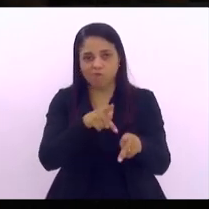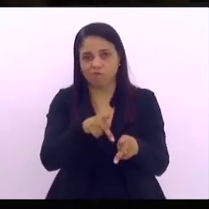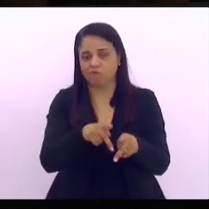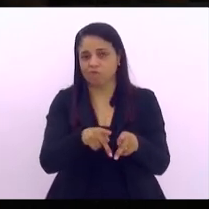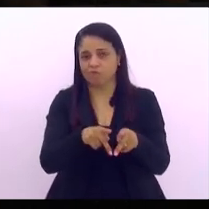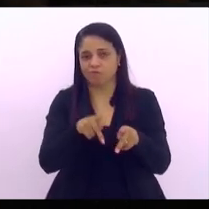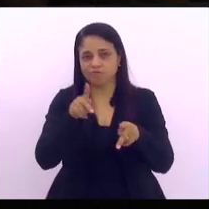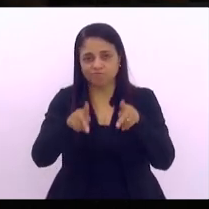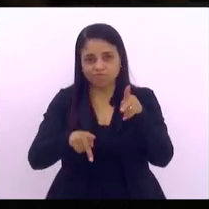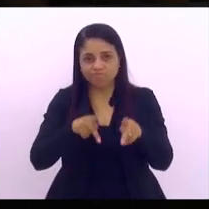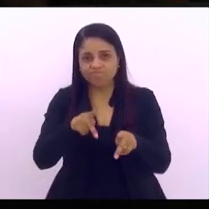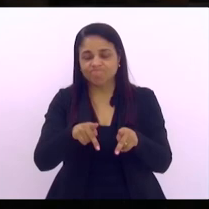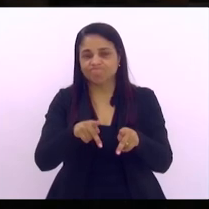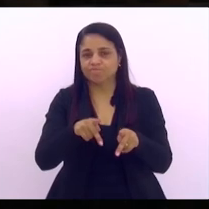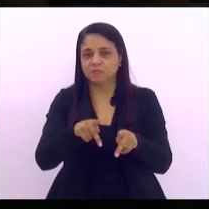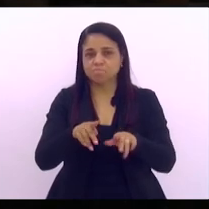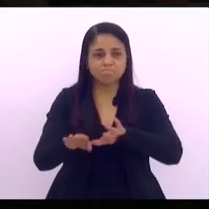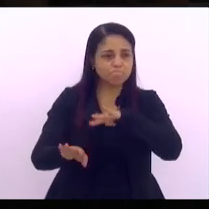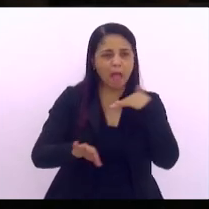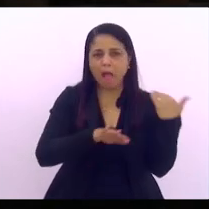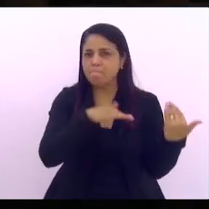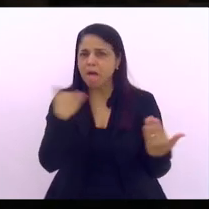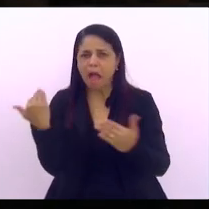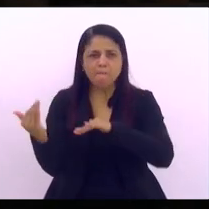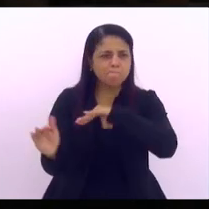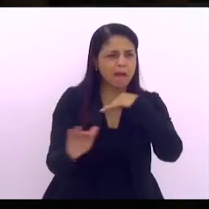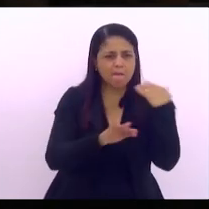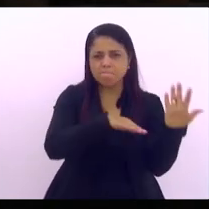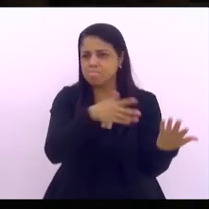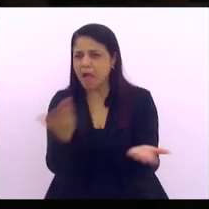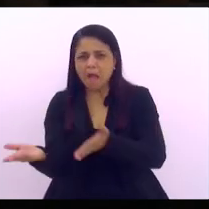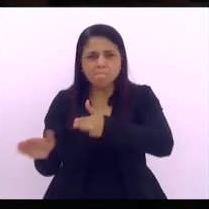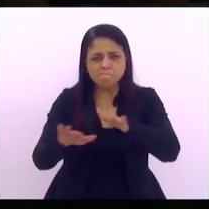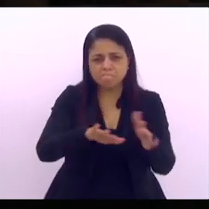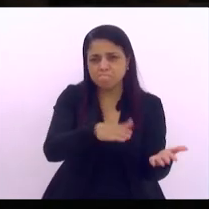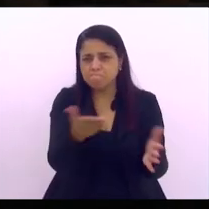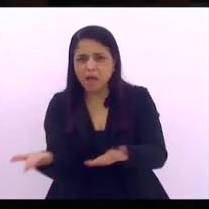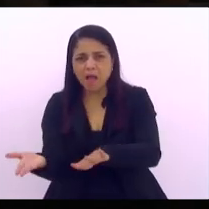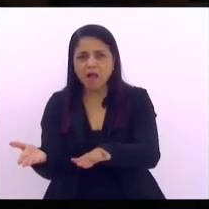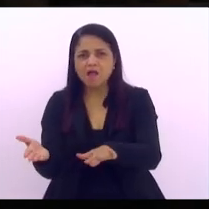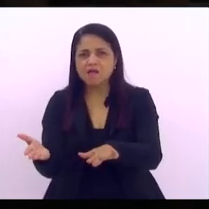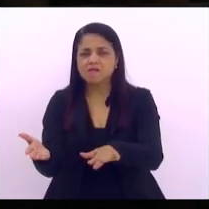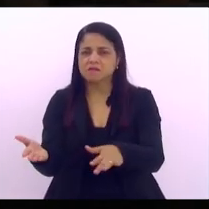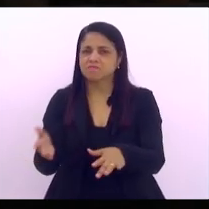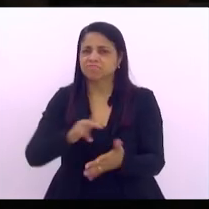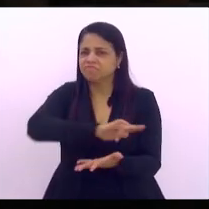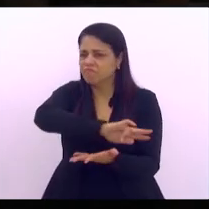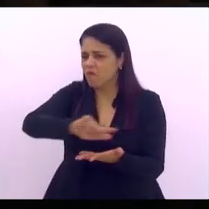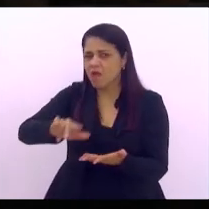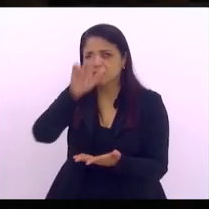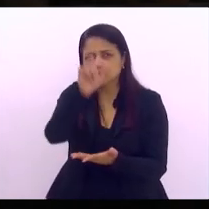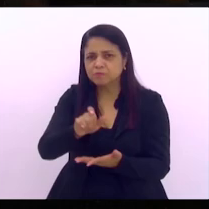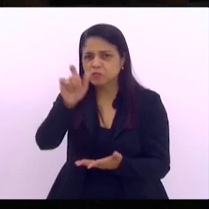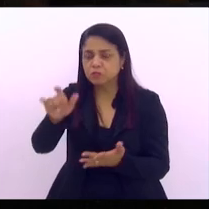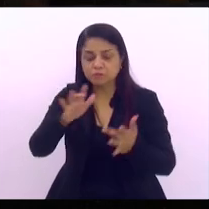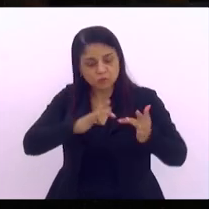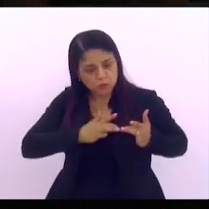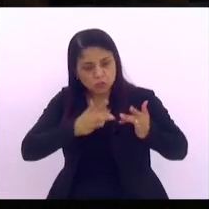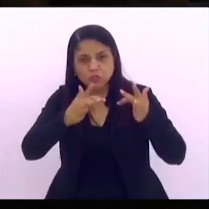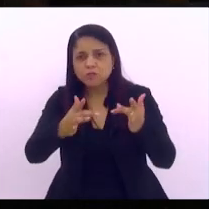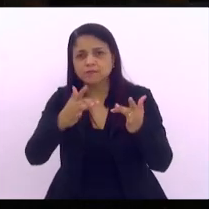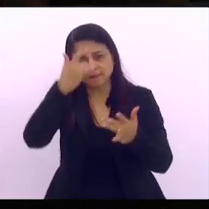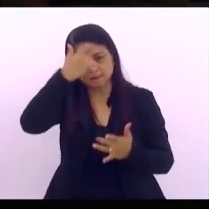cometendo atrocidades. Então, trago aqui a minha solidariedade